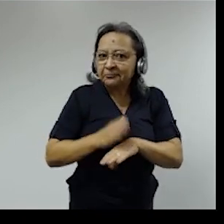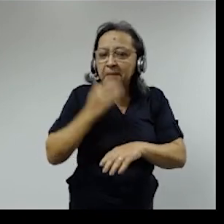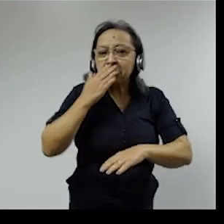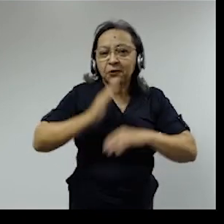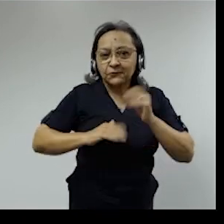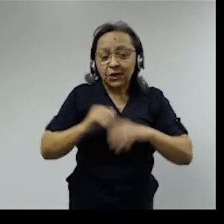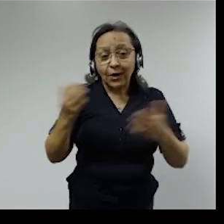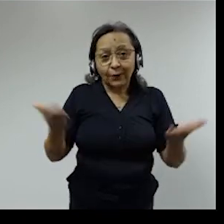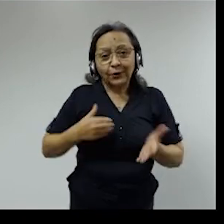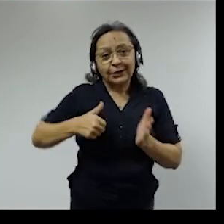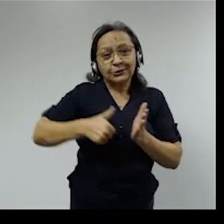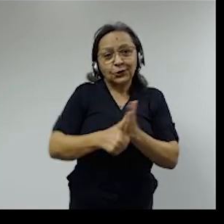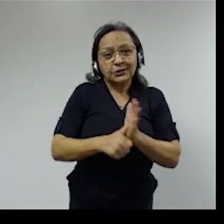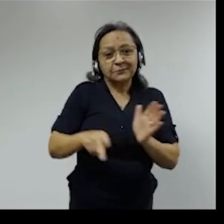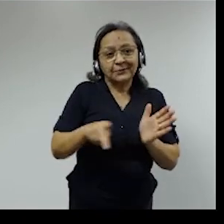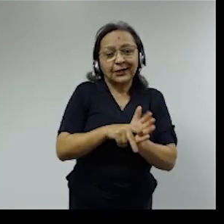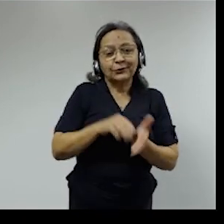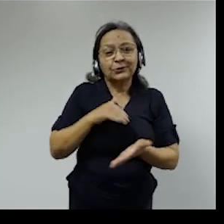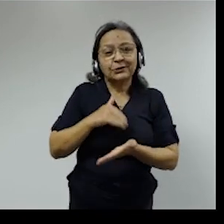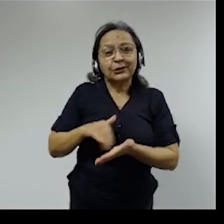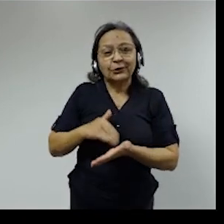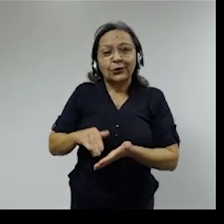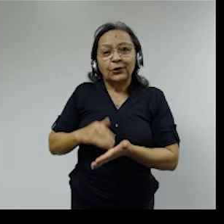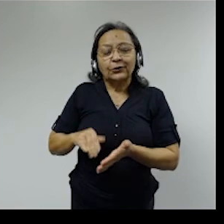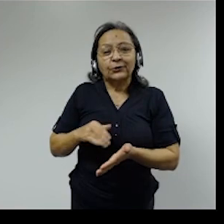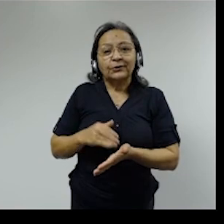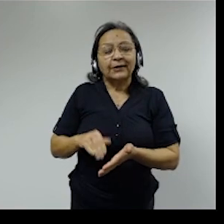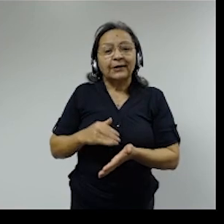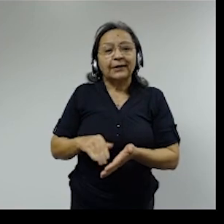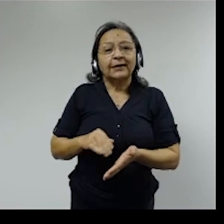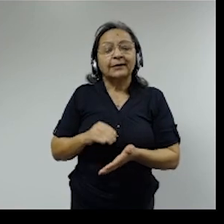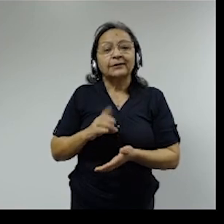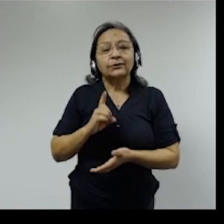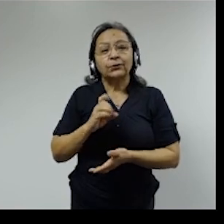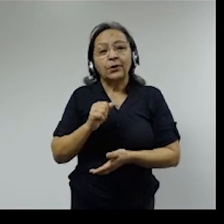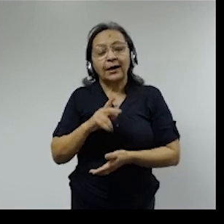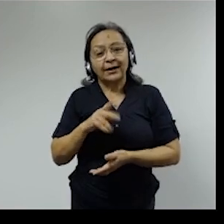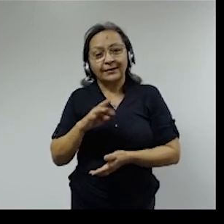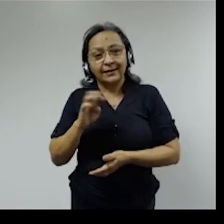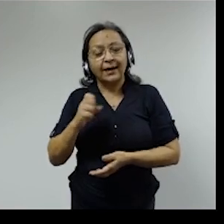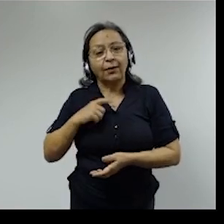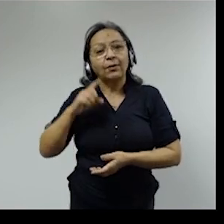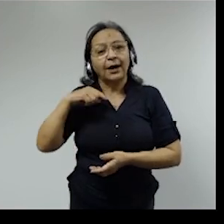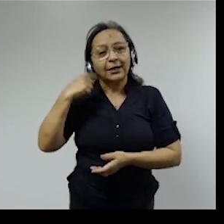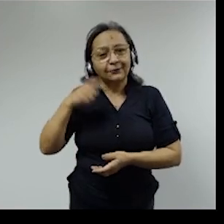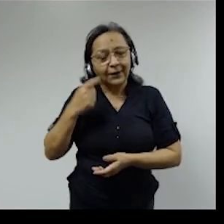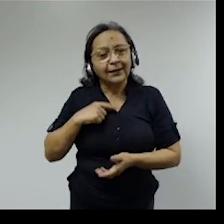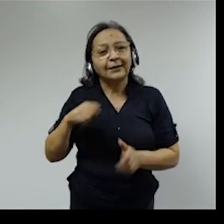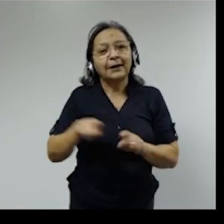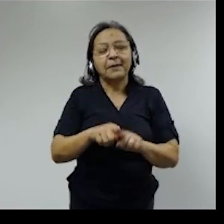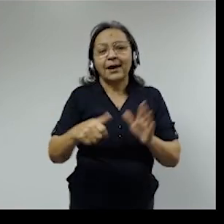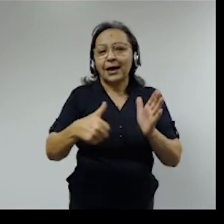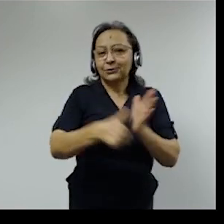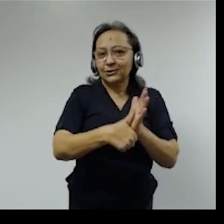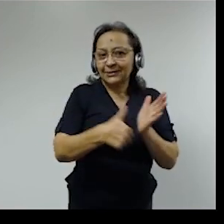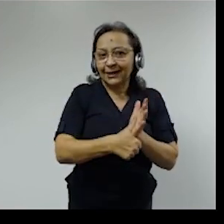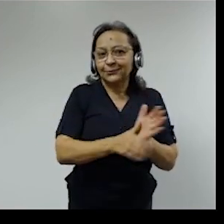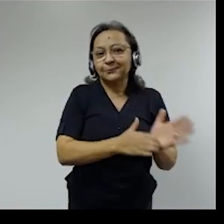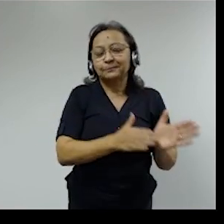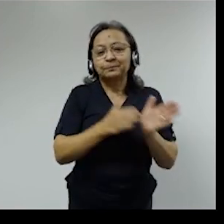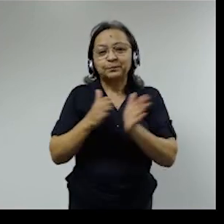Atualmente, sócia proprietária do escritório de Cia Carreira Duarte, Dalva Machado, Advogadas Associadas. No